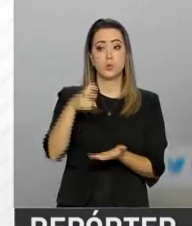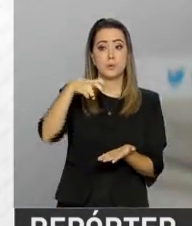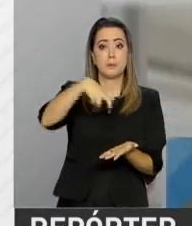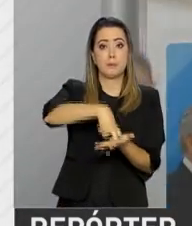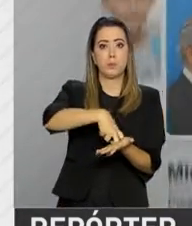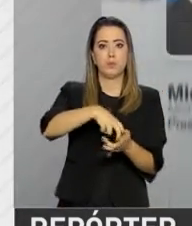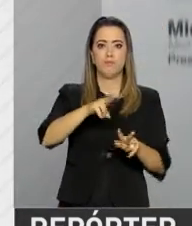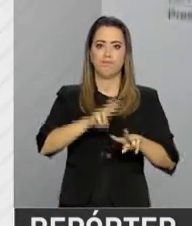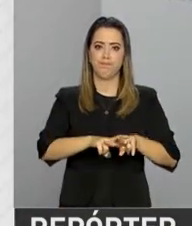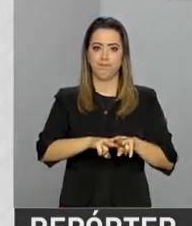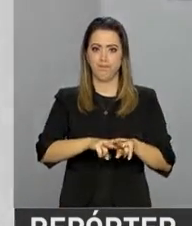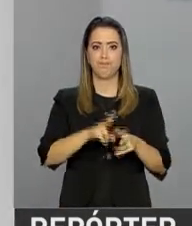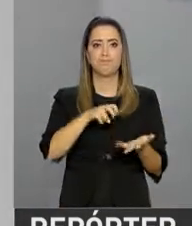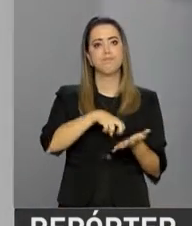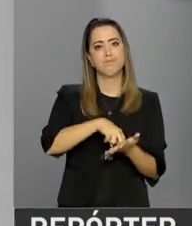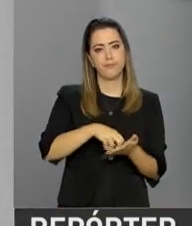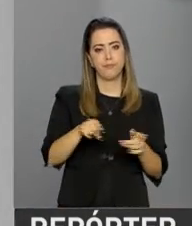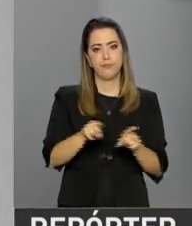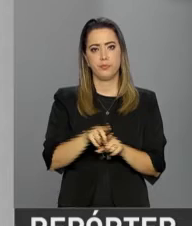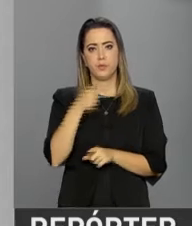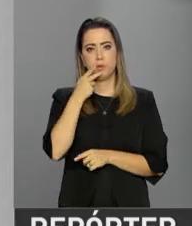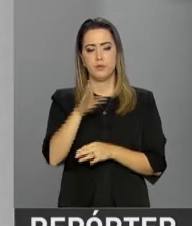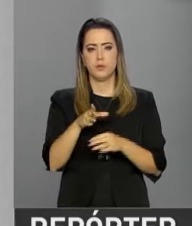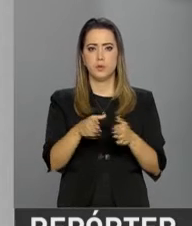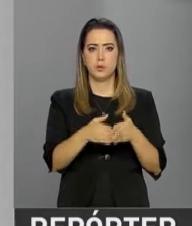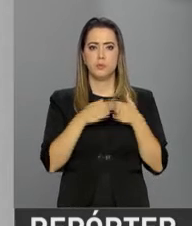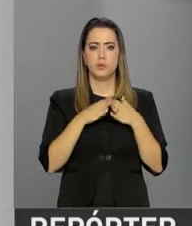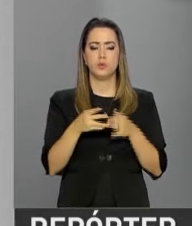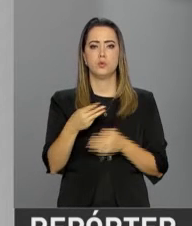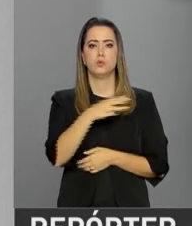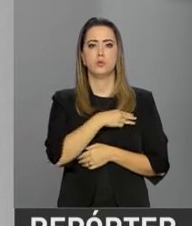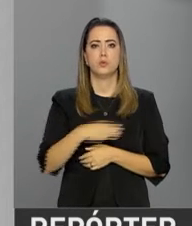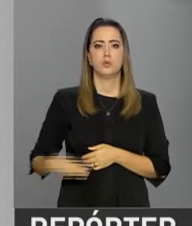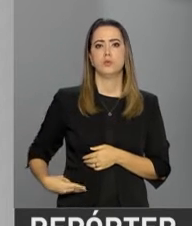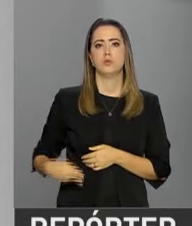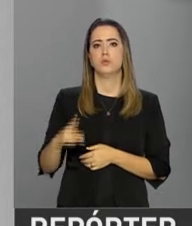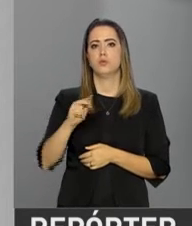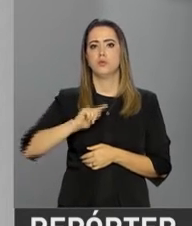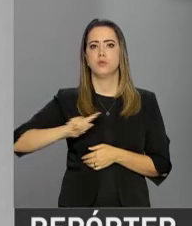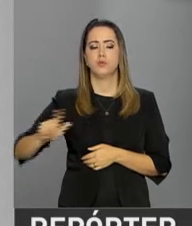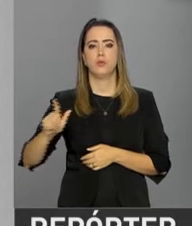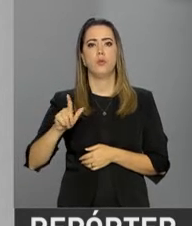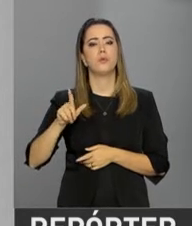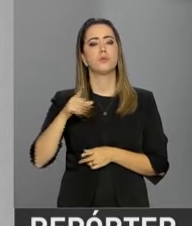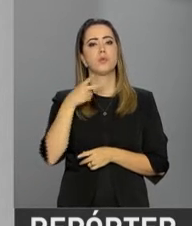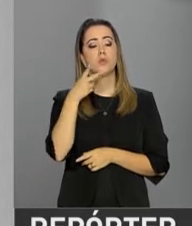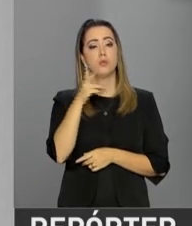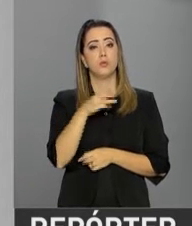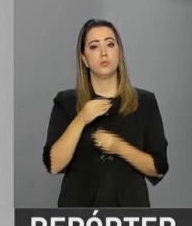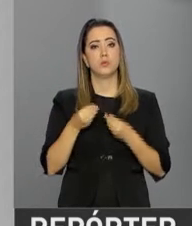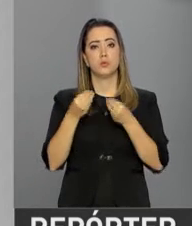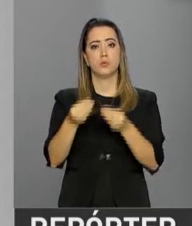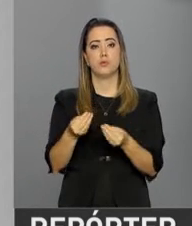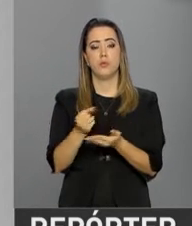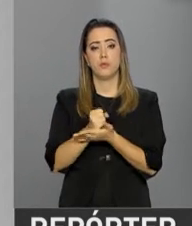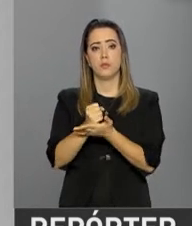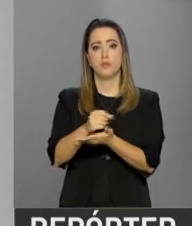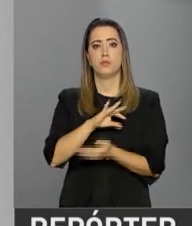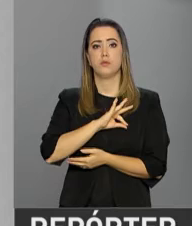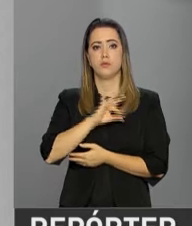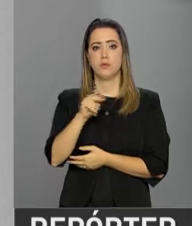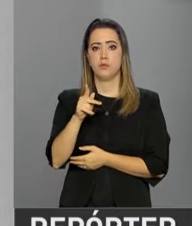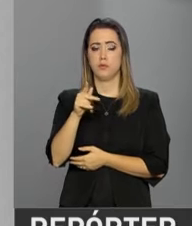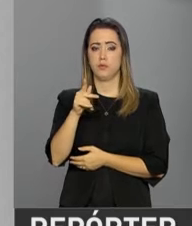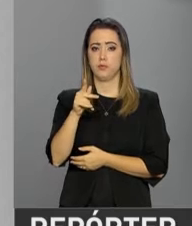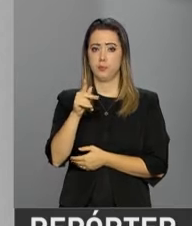do crime. Michel Temer também informou que pediu ao ministro da Segurança Pública, Raul Jungmann, para colocar a Polícia Federal à disposição